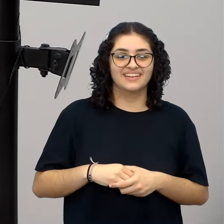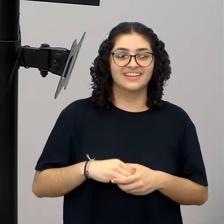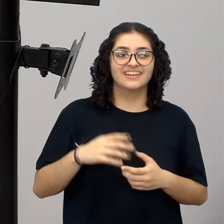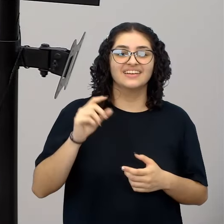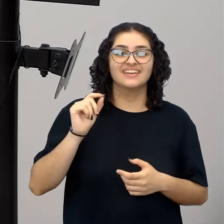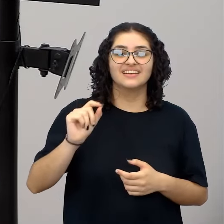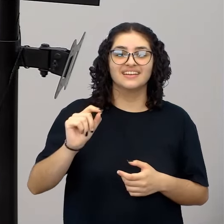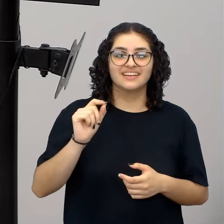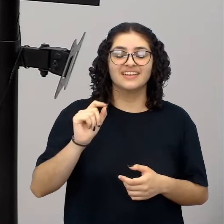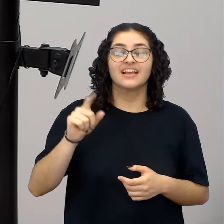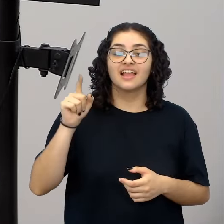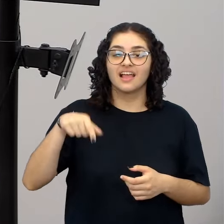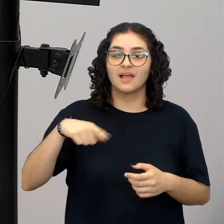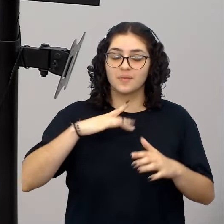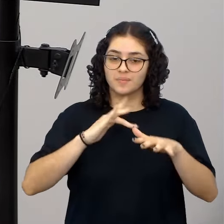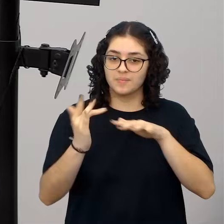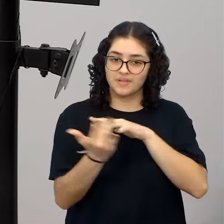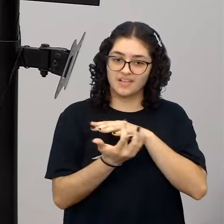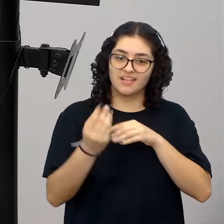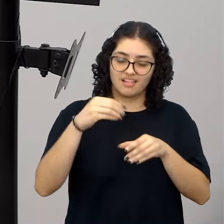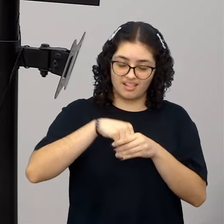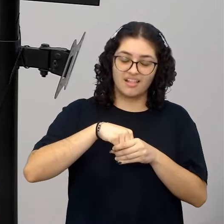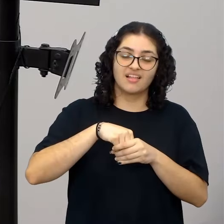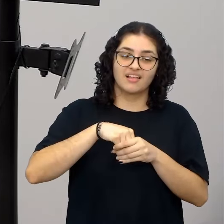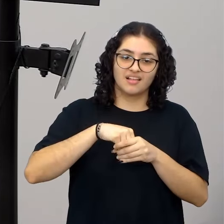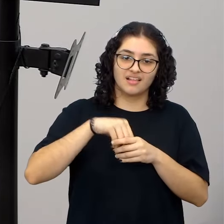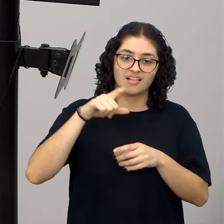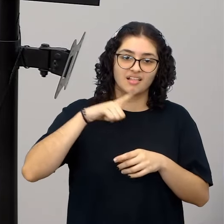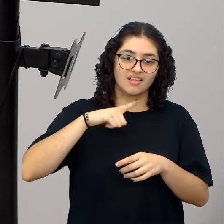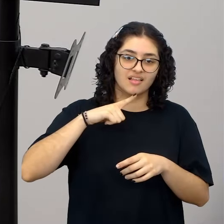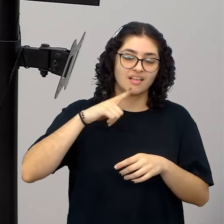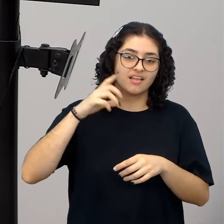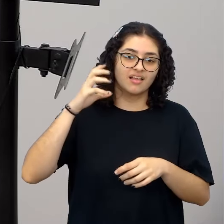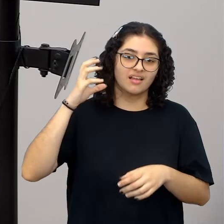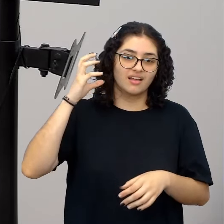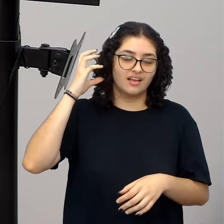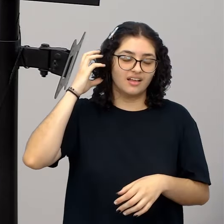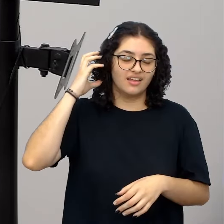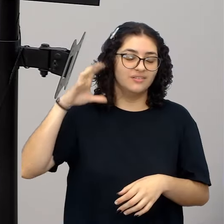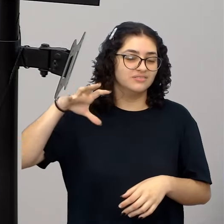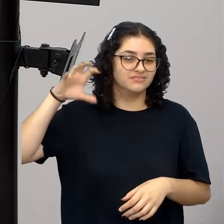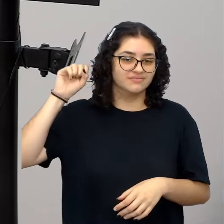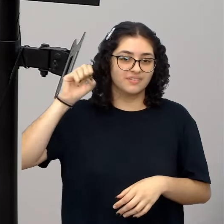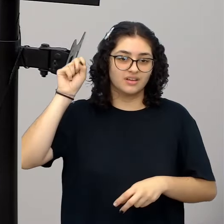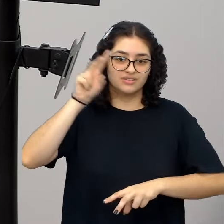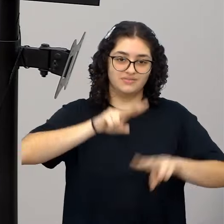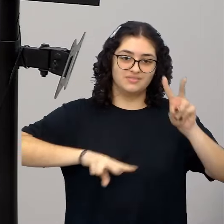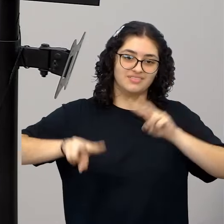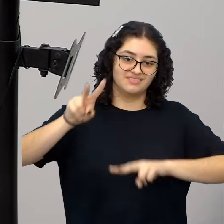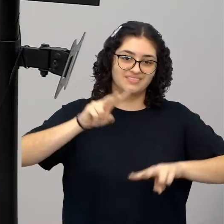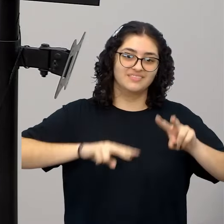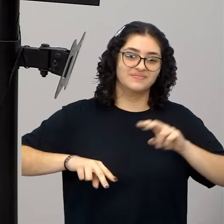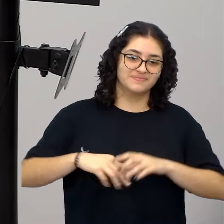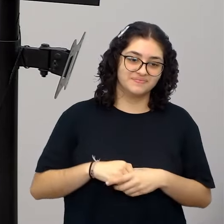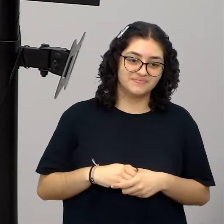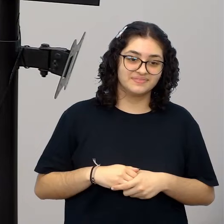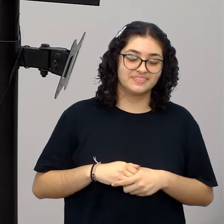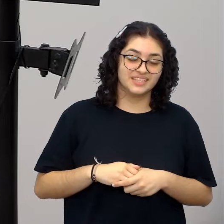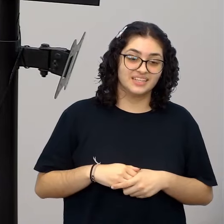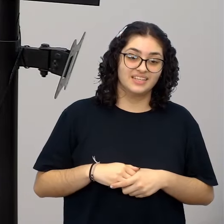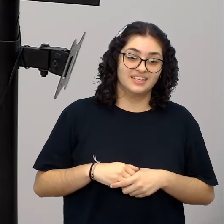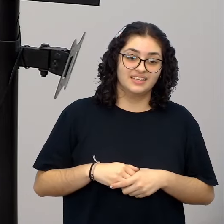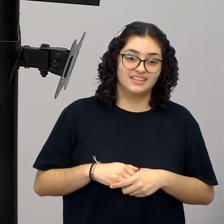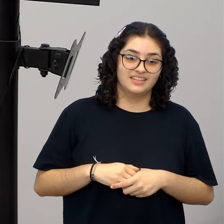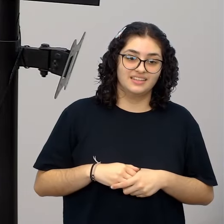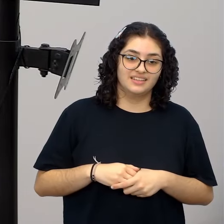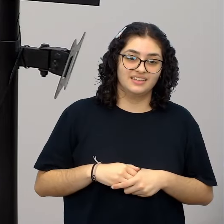sociais, inclusive aí de forma audiovisual, não só no áudio, né, mas hoje ficou muito popularizado